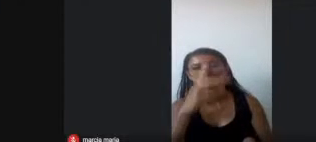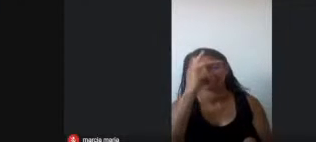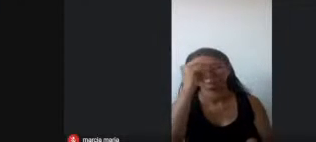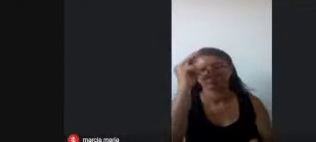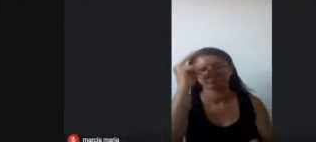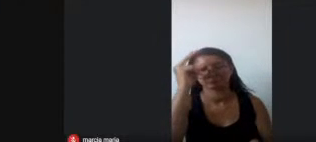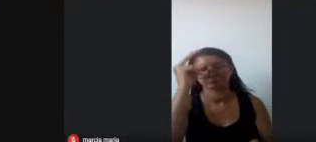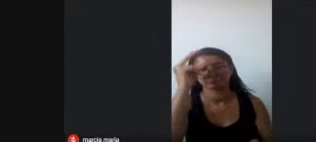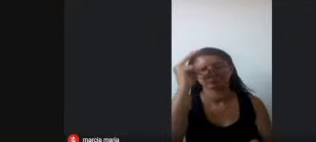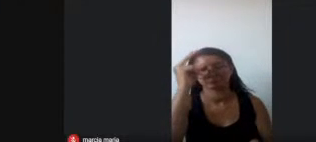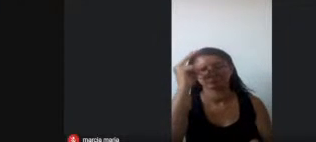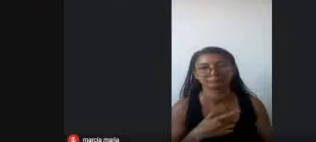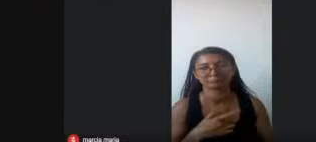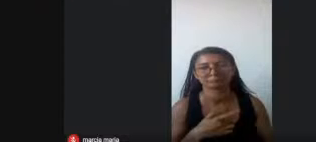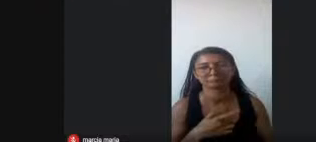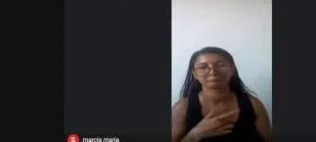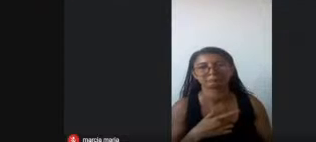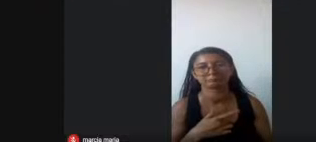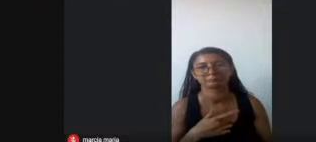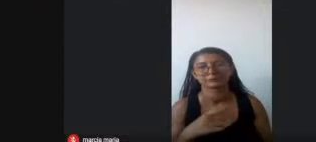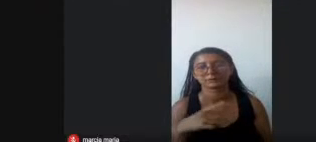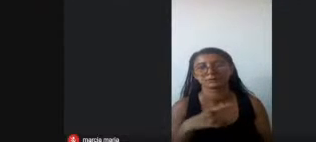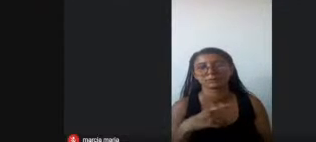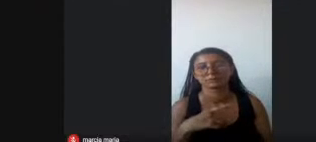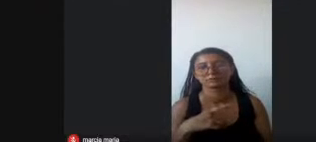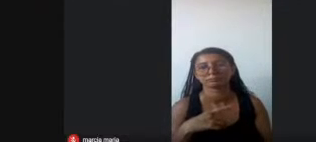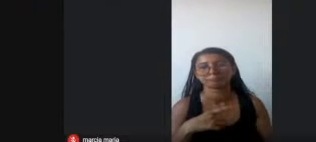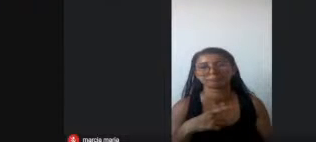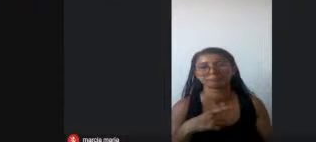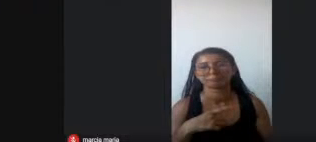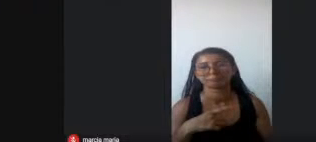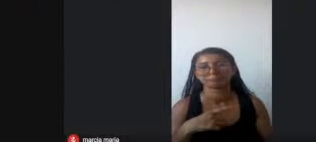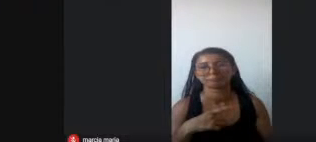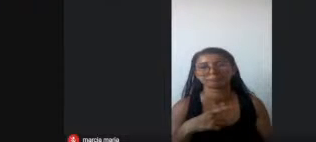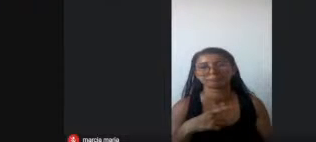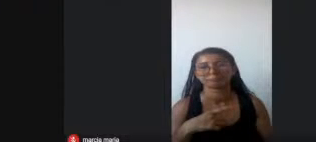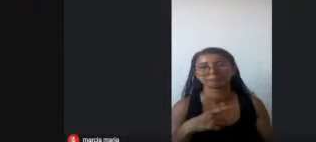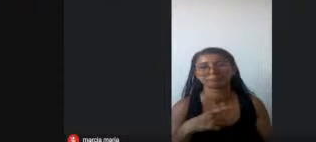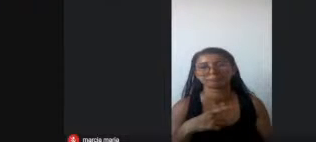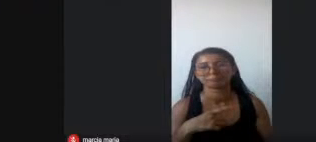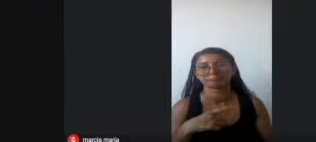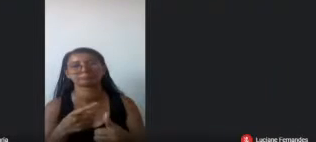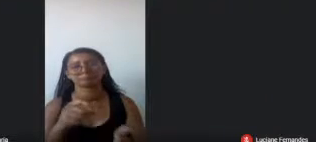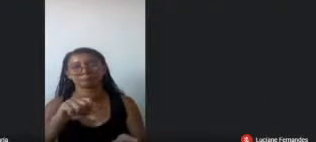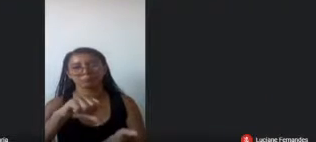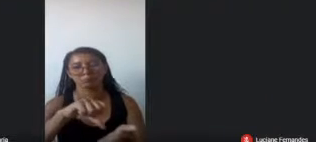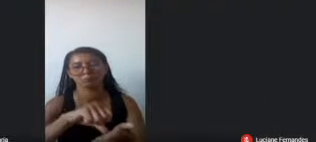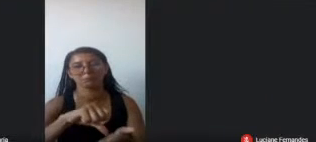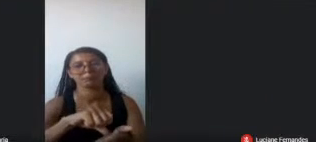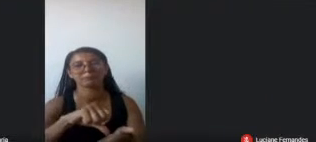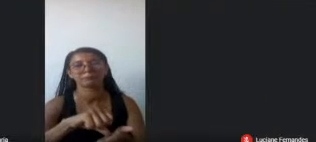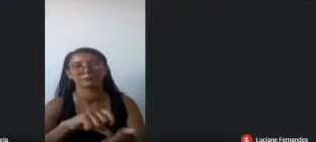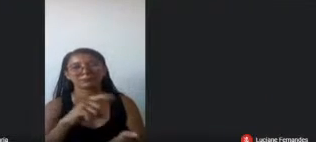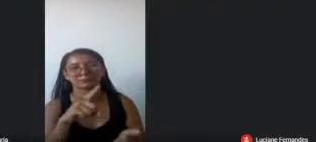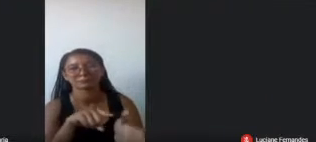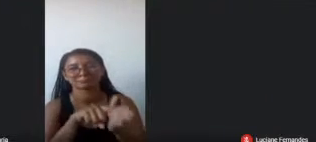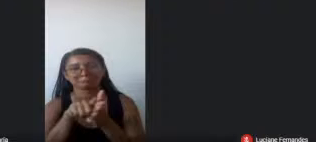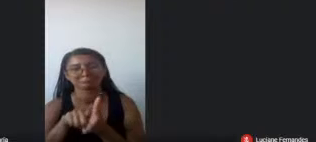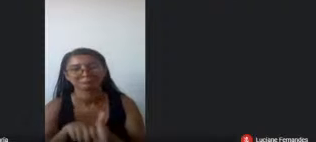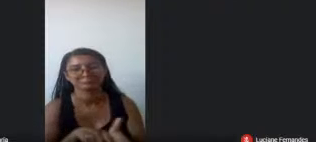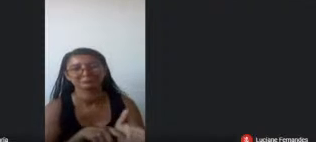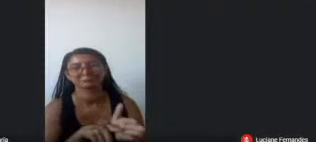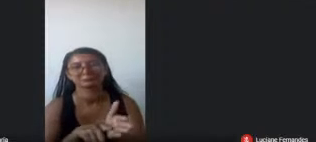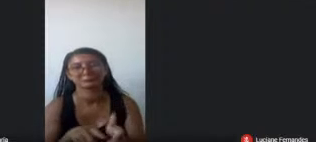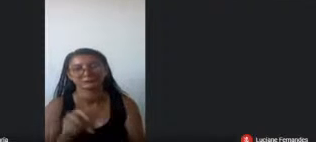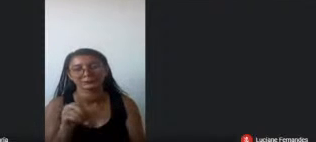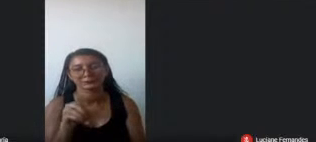ambulatório transual implementado no Sistema Único de Saúde dentro do espaço da Paraíba, né,